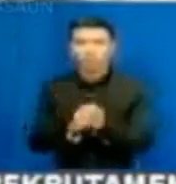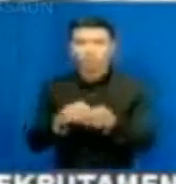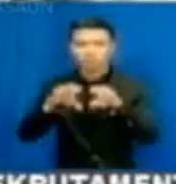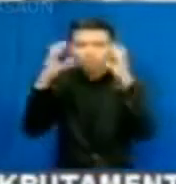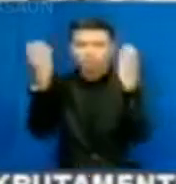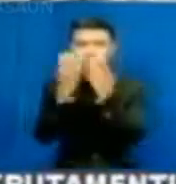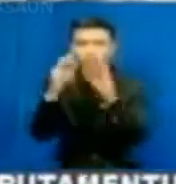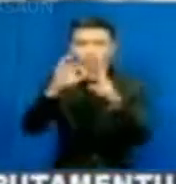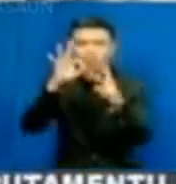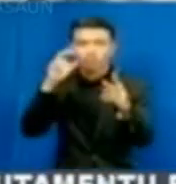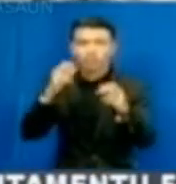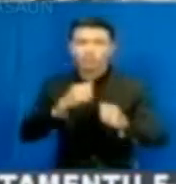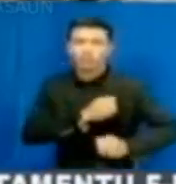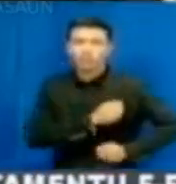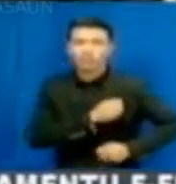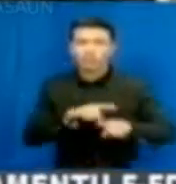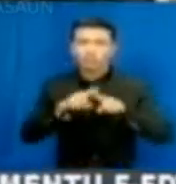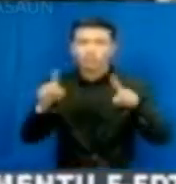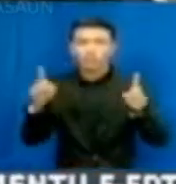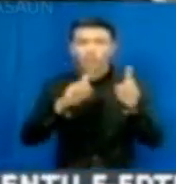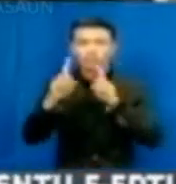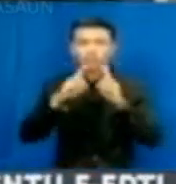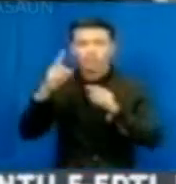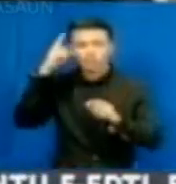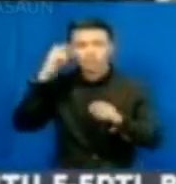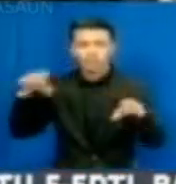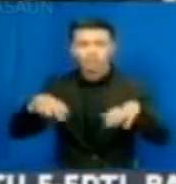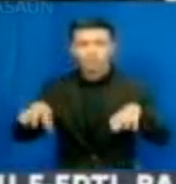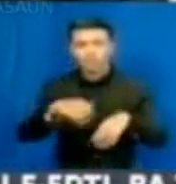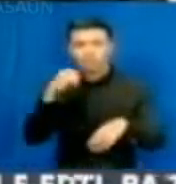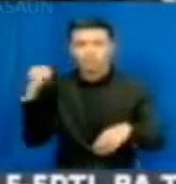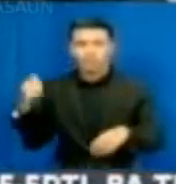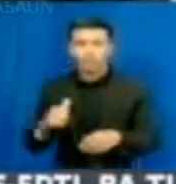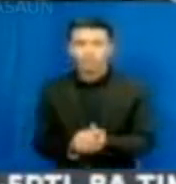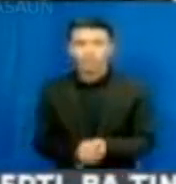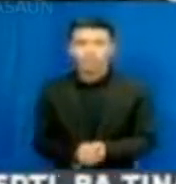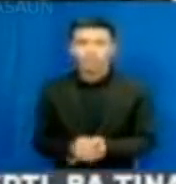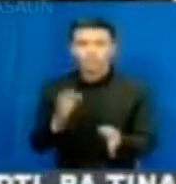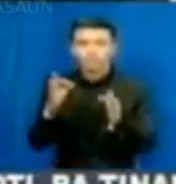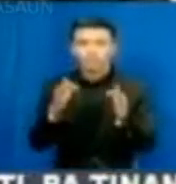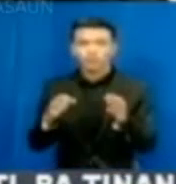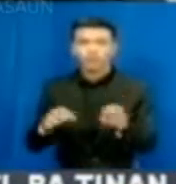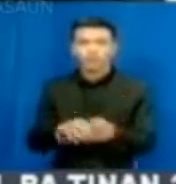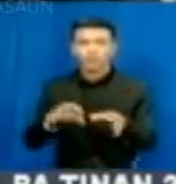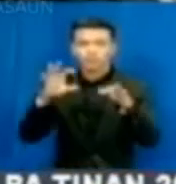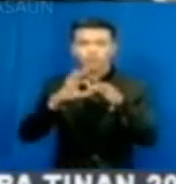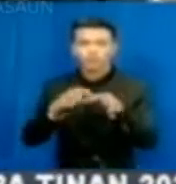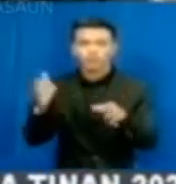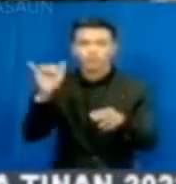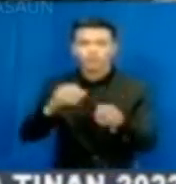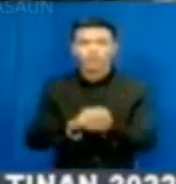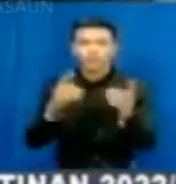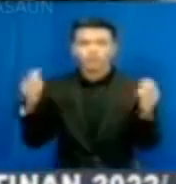de recrutamento FFDTL, mas bela consegue também ocupado o serviço CELU. Entretanto, candidato Sirenbe aplica